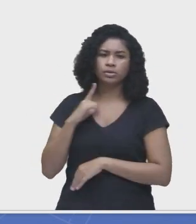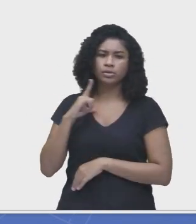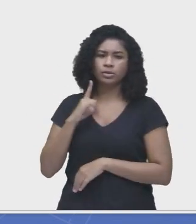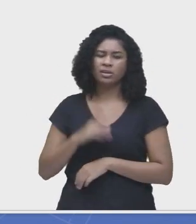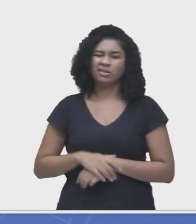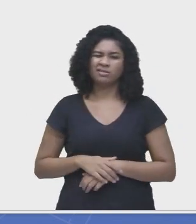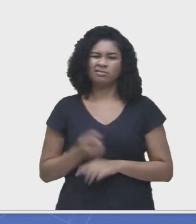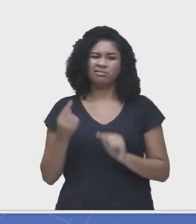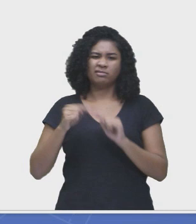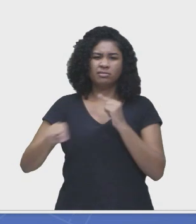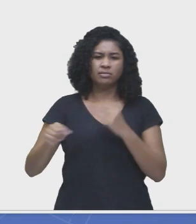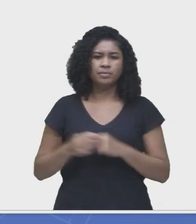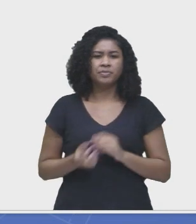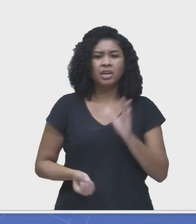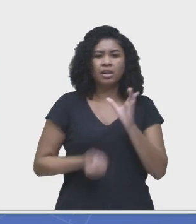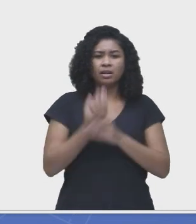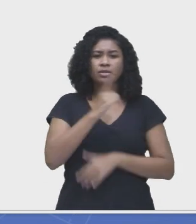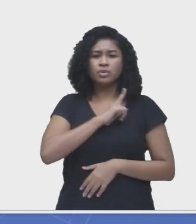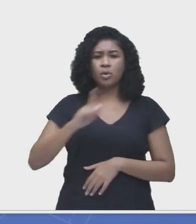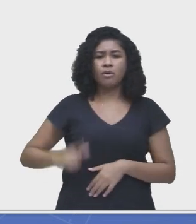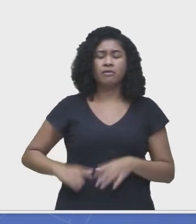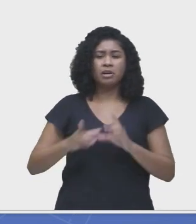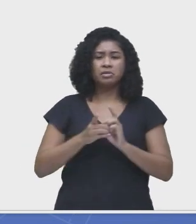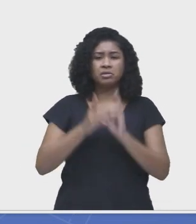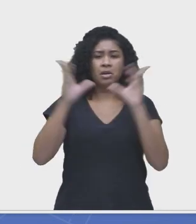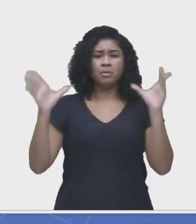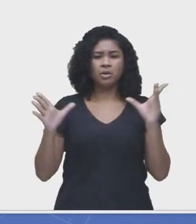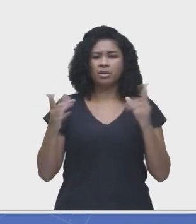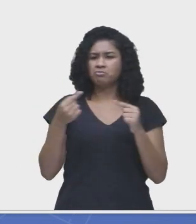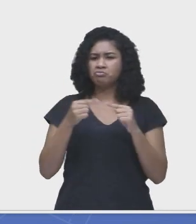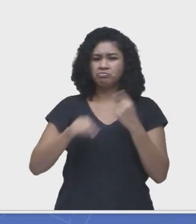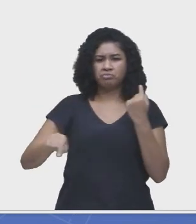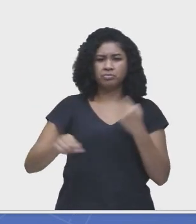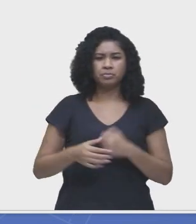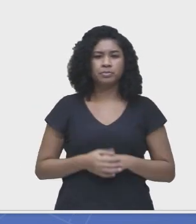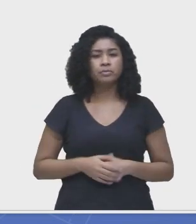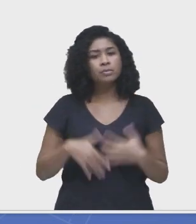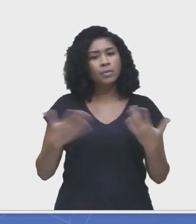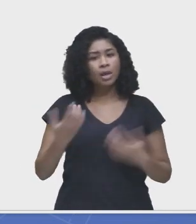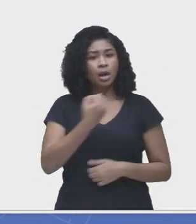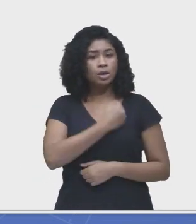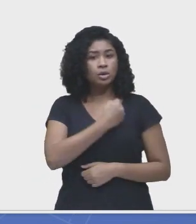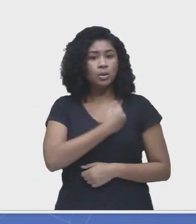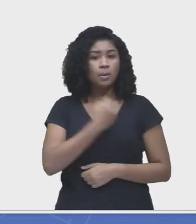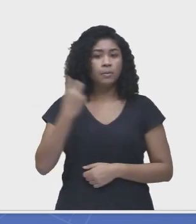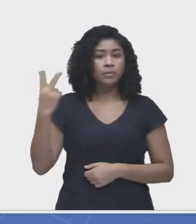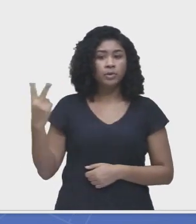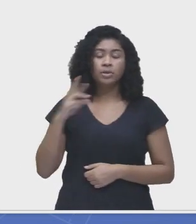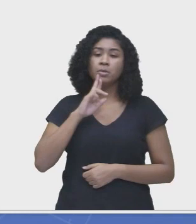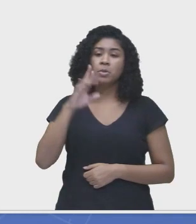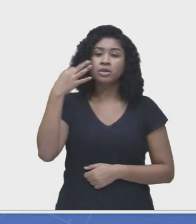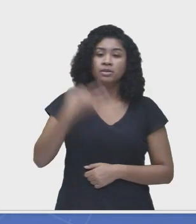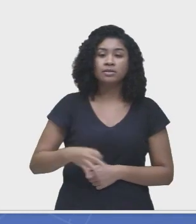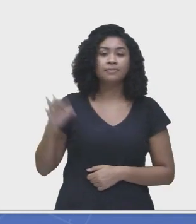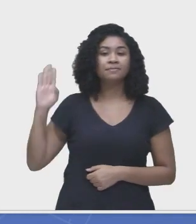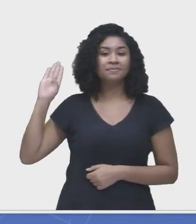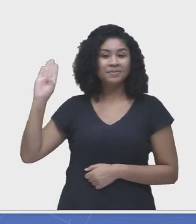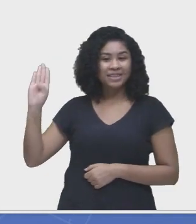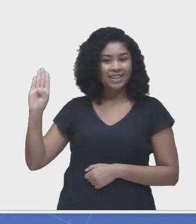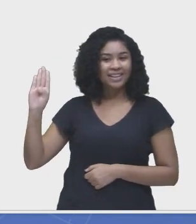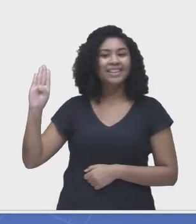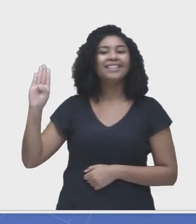e criação de sistema de governo democrático. Então, a segunda questão, ela é a letra B. Ok?